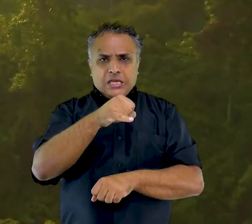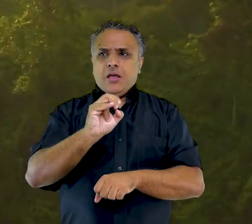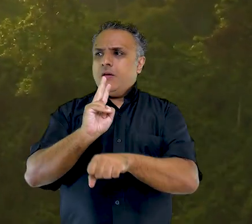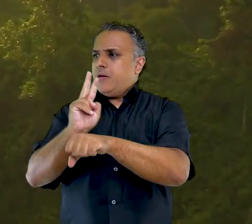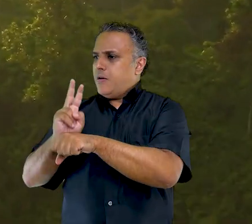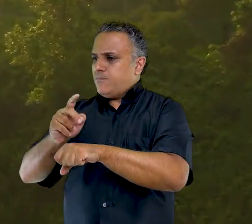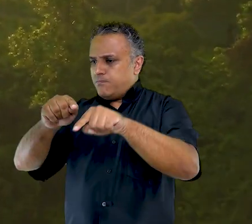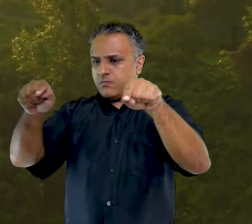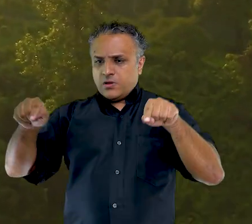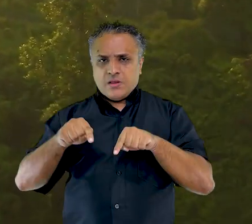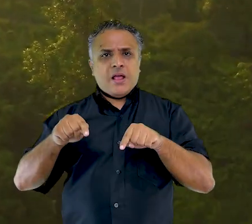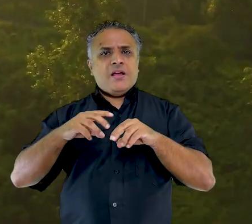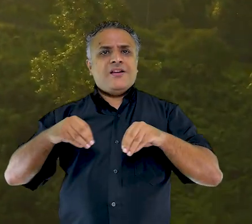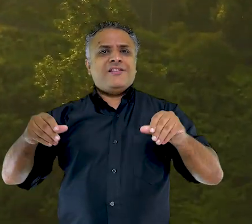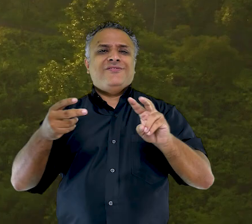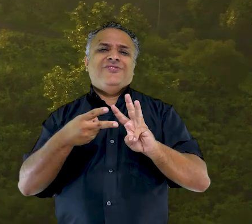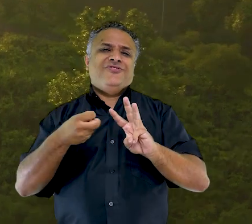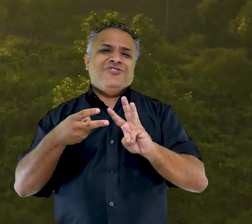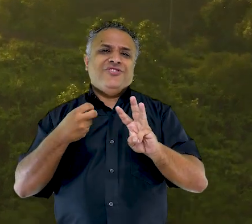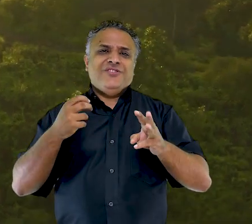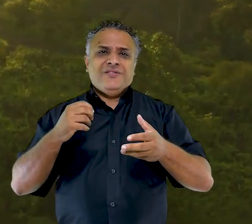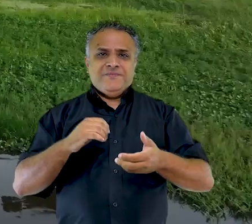indígenas.